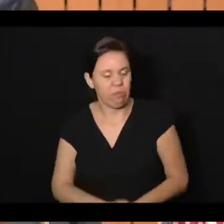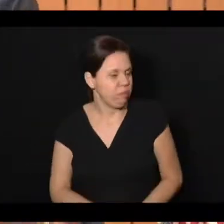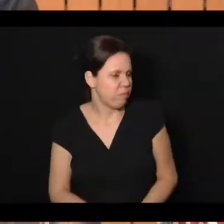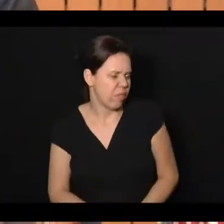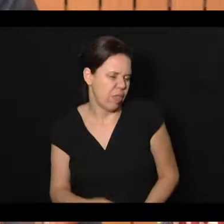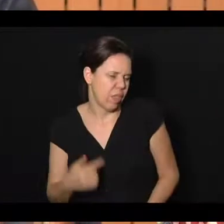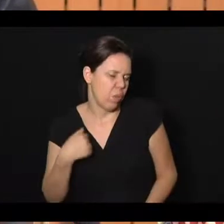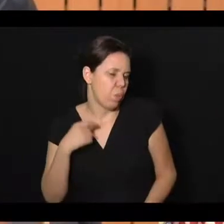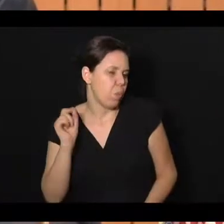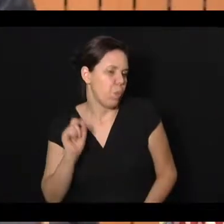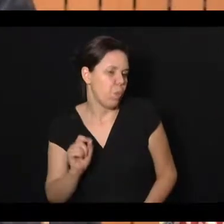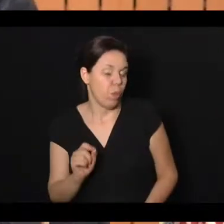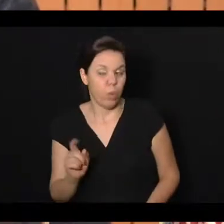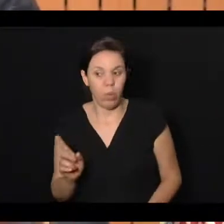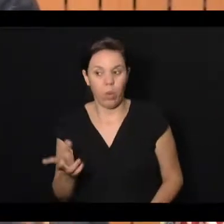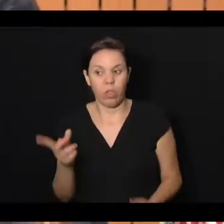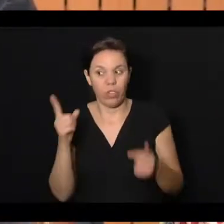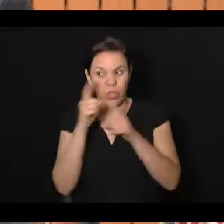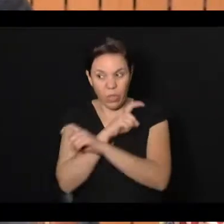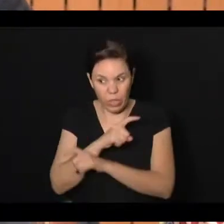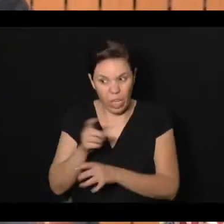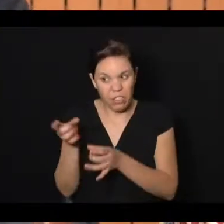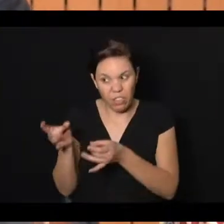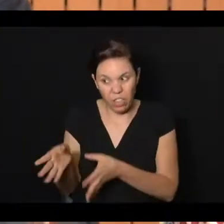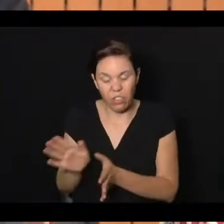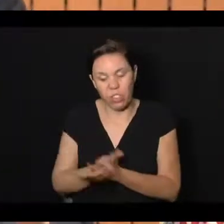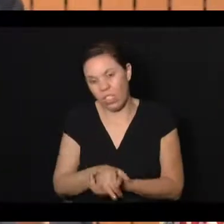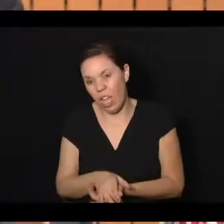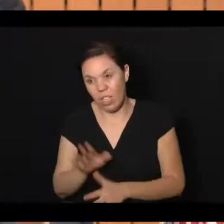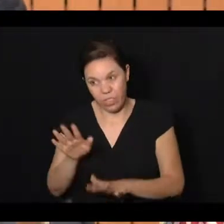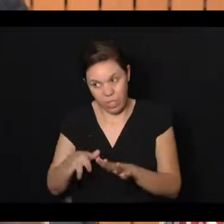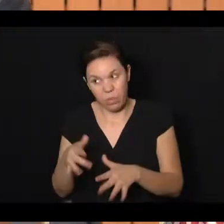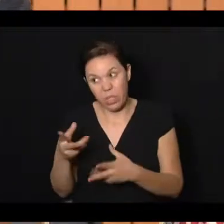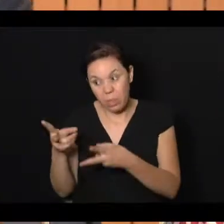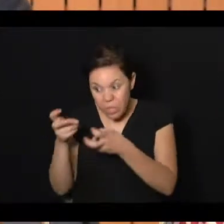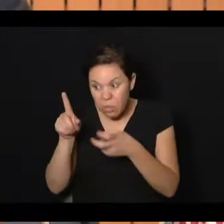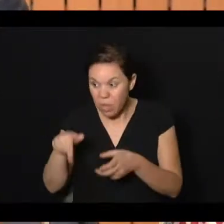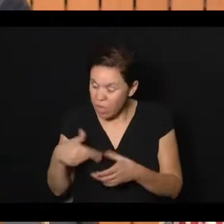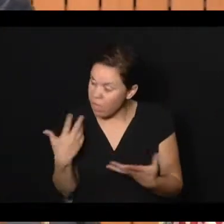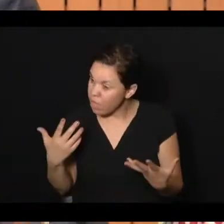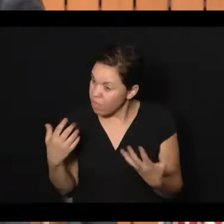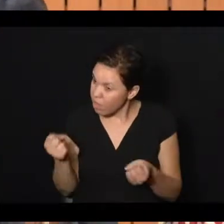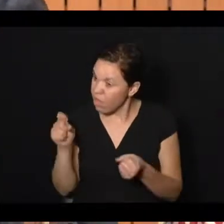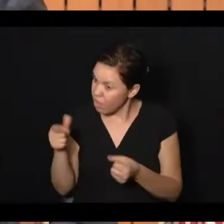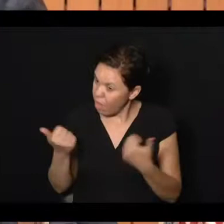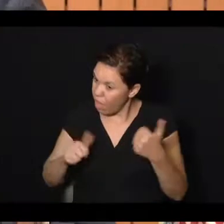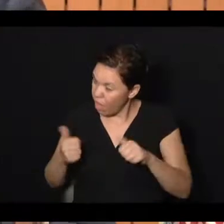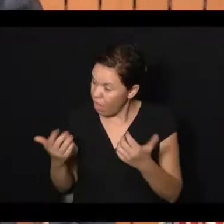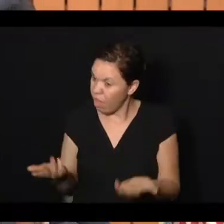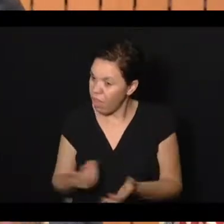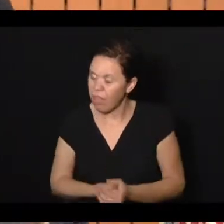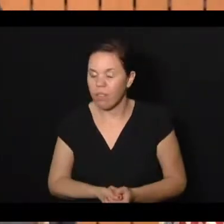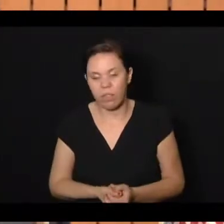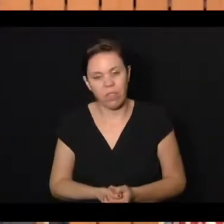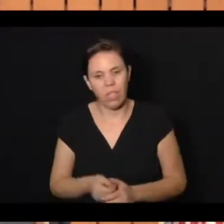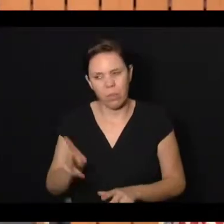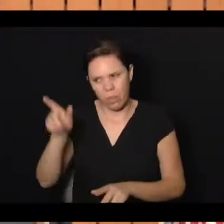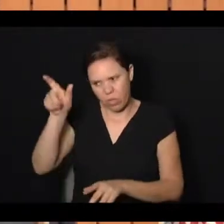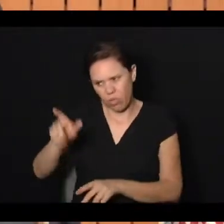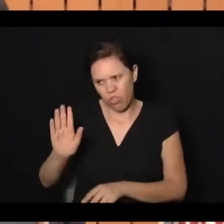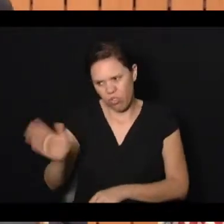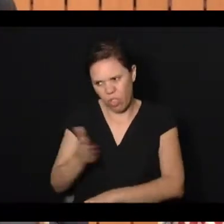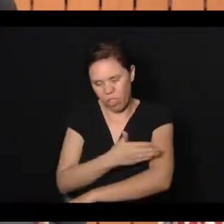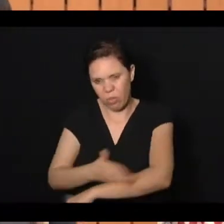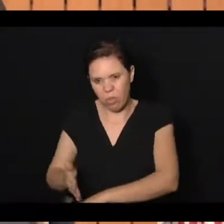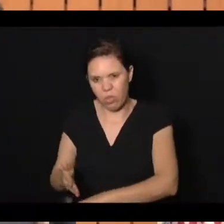impossibilidade de sair a dificuldade de sair e muitas vezes nela já se habituou por incrível que pareça com aquele contexto da